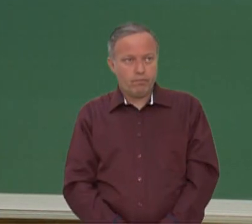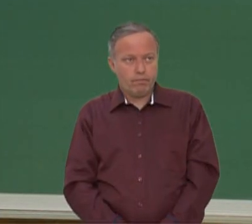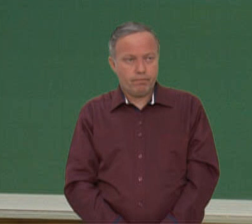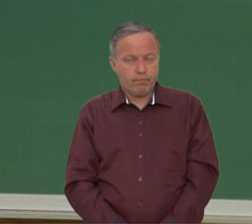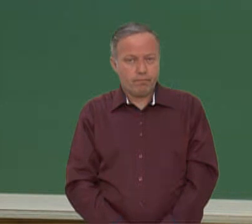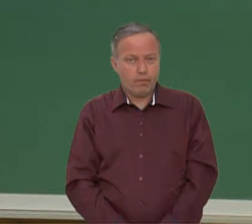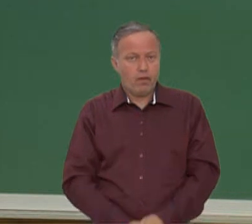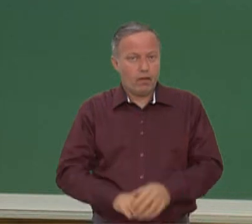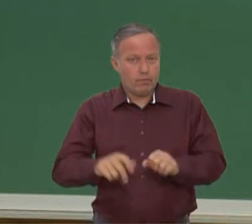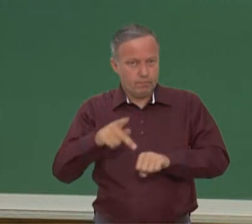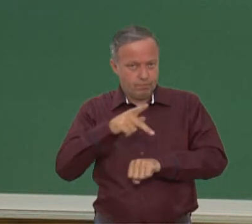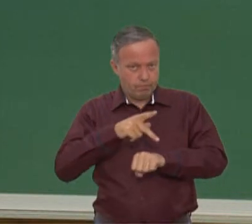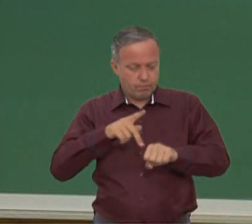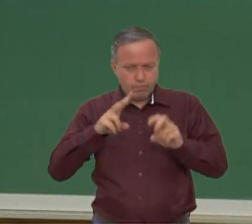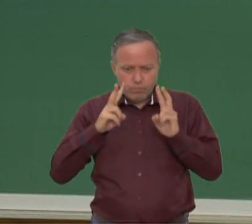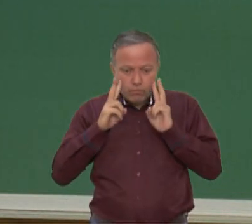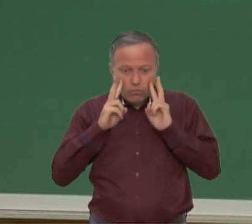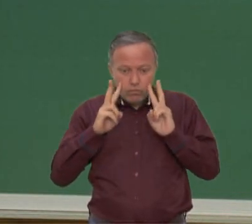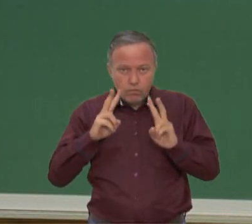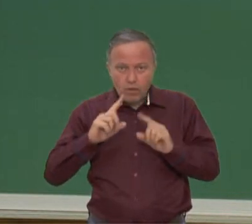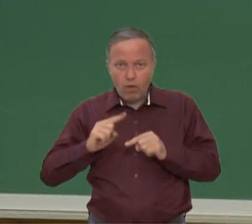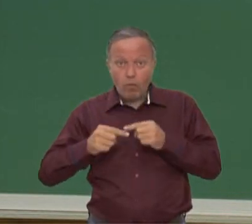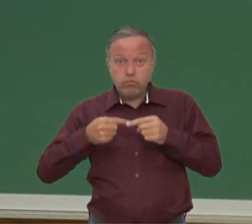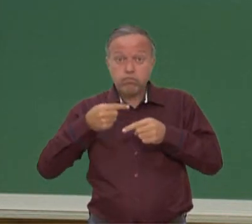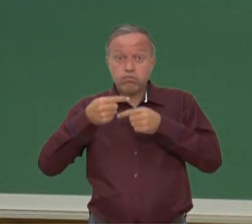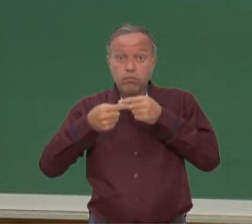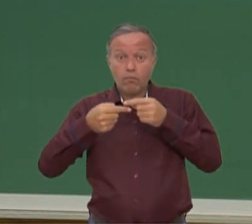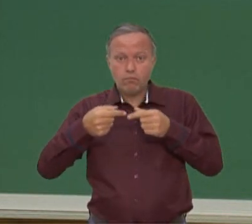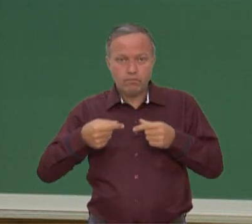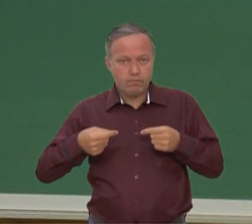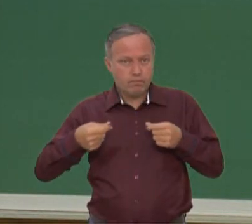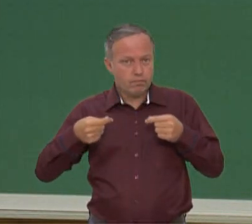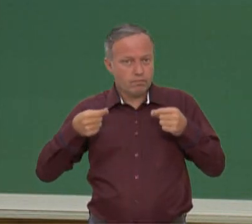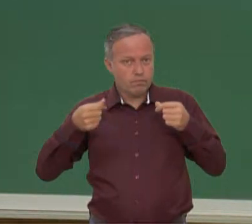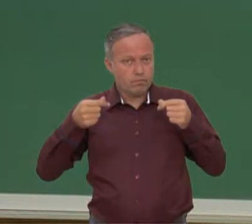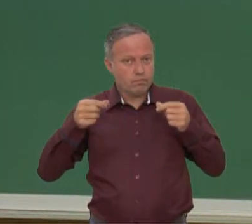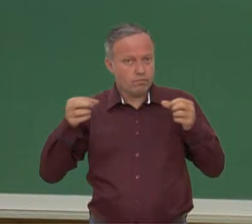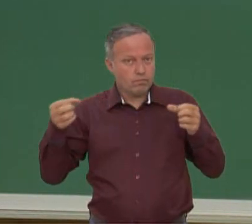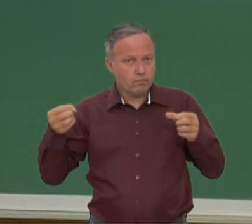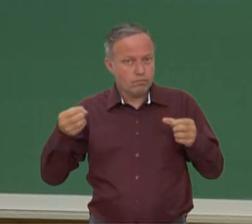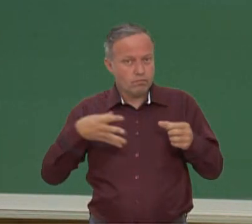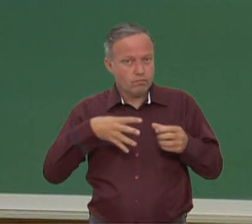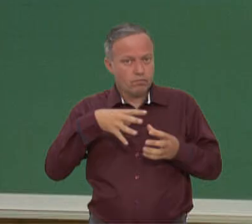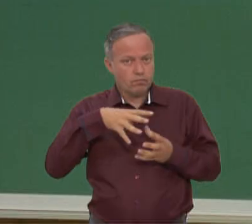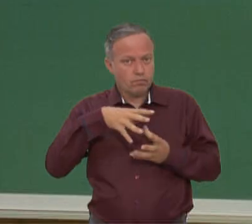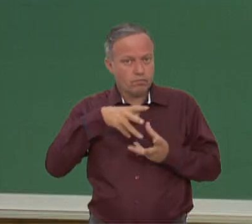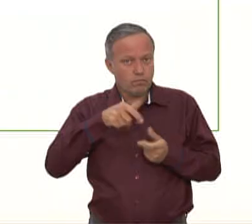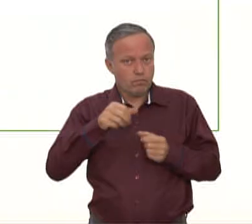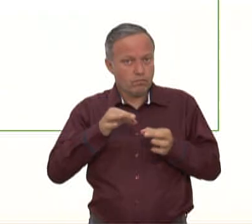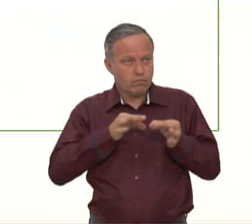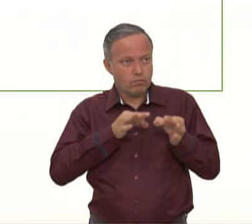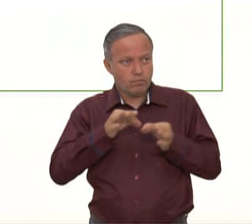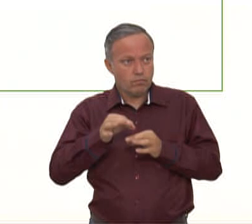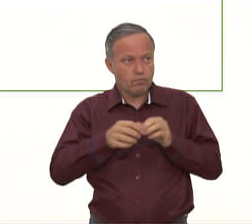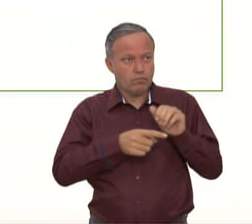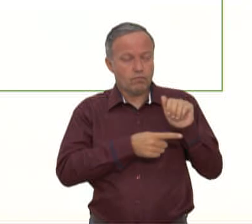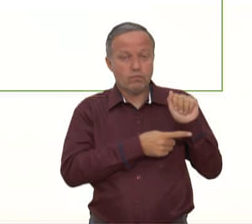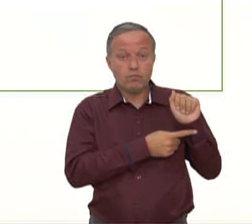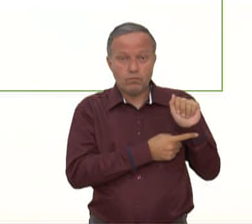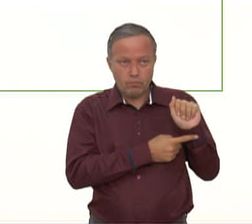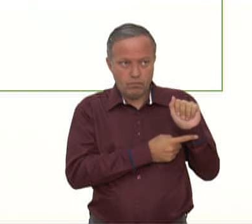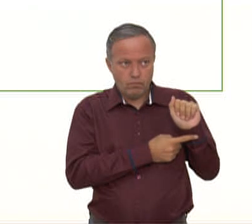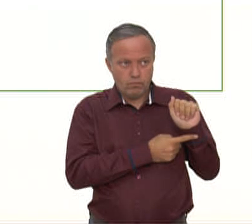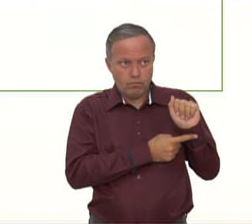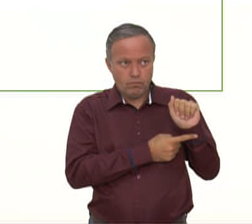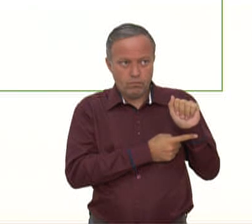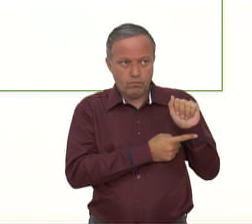considerados emergentes evidencia a polarização econômica existente na nova ordem mundial. Tal polarização se refere a... Se você